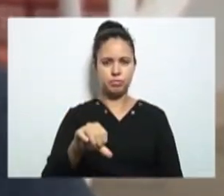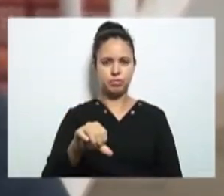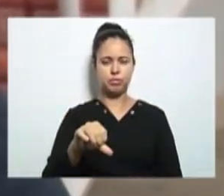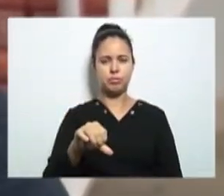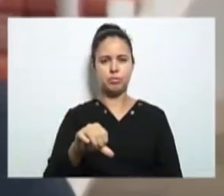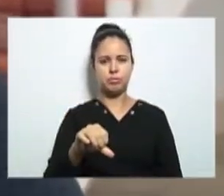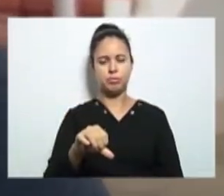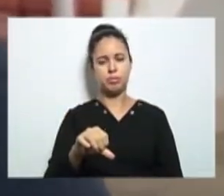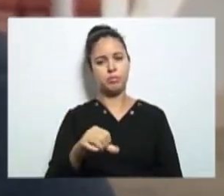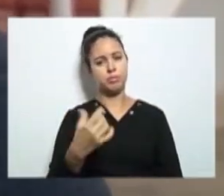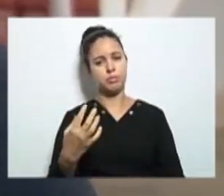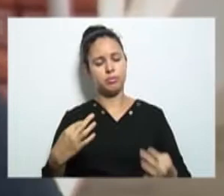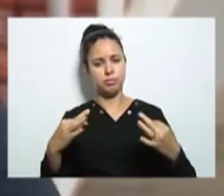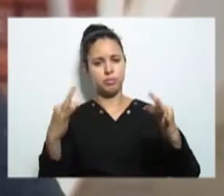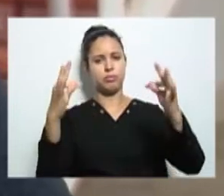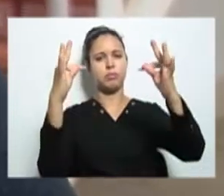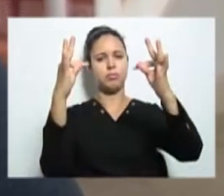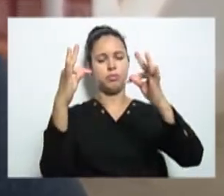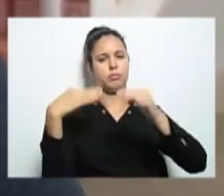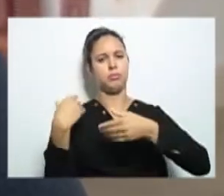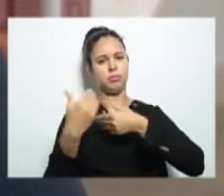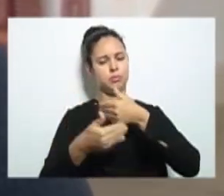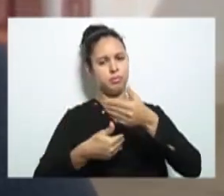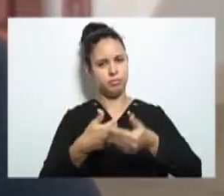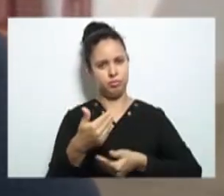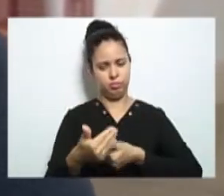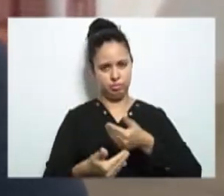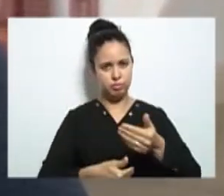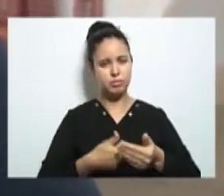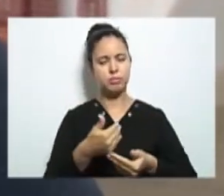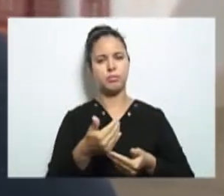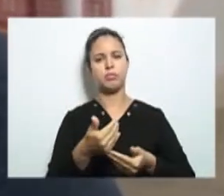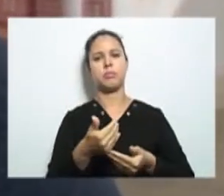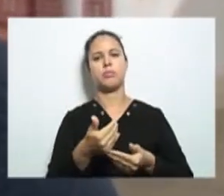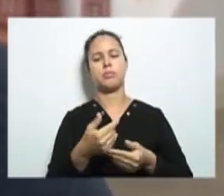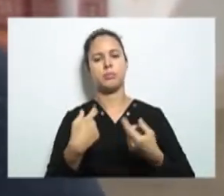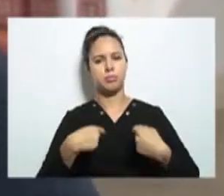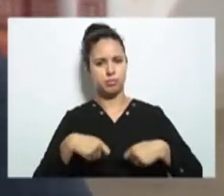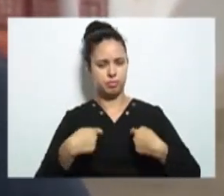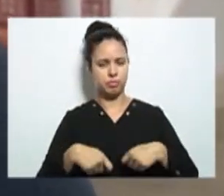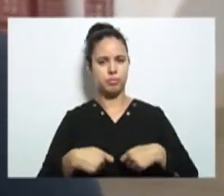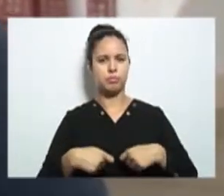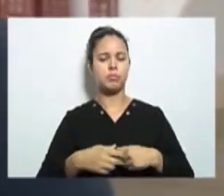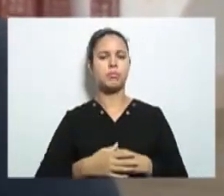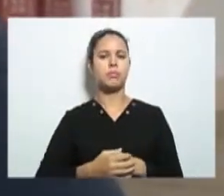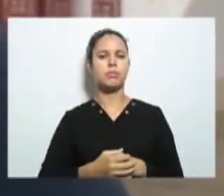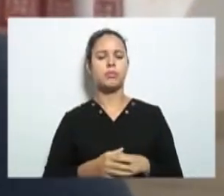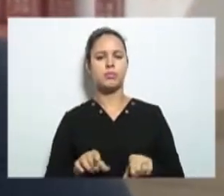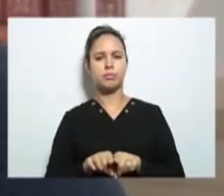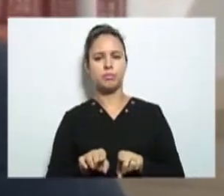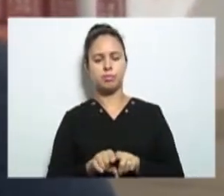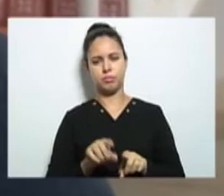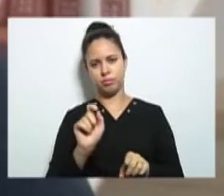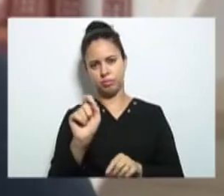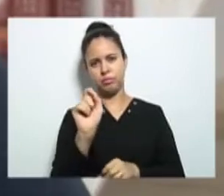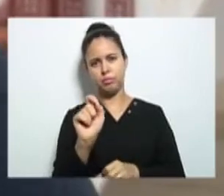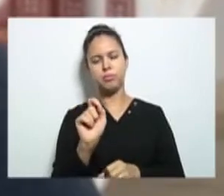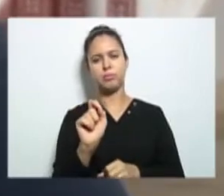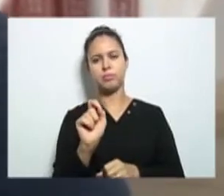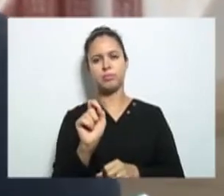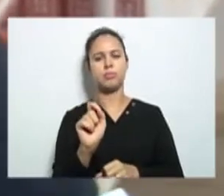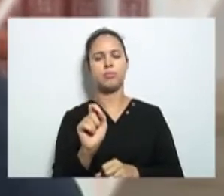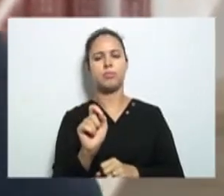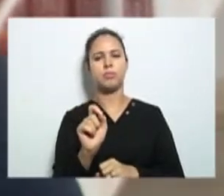a tecnologia ela vai se desenvolvendo, vai evoluindo, né, de acordo com as necessidades. E temos também,